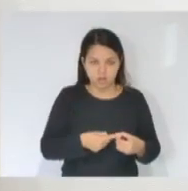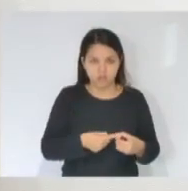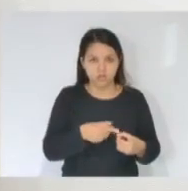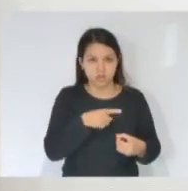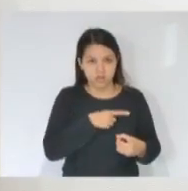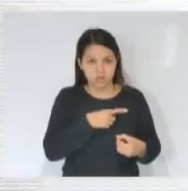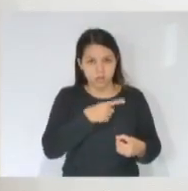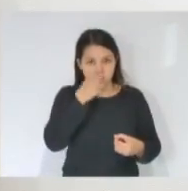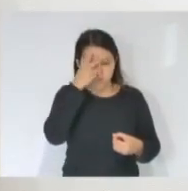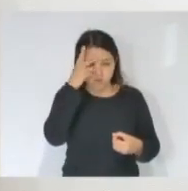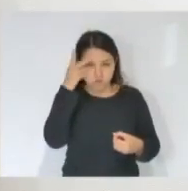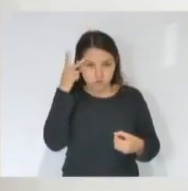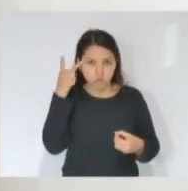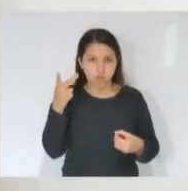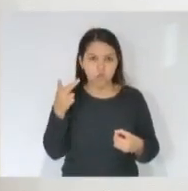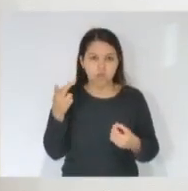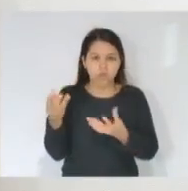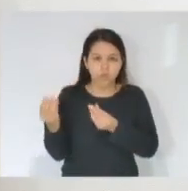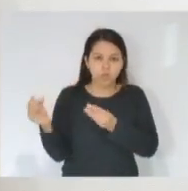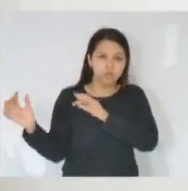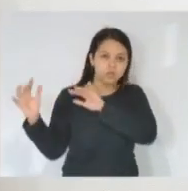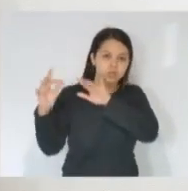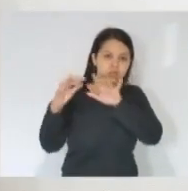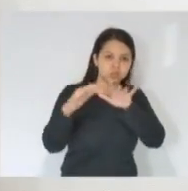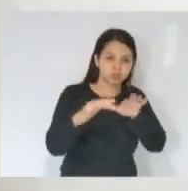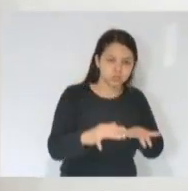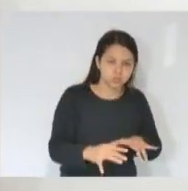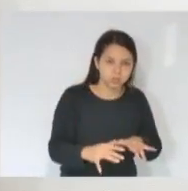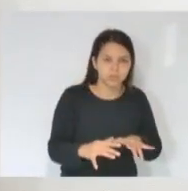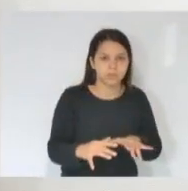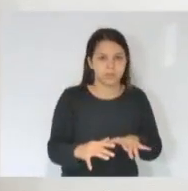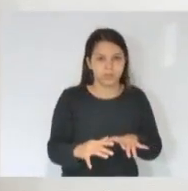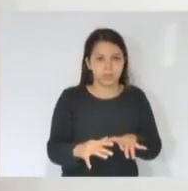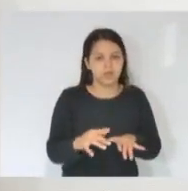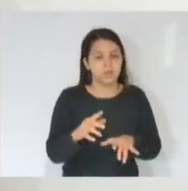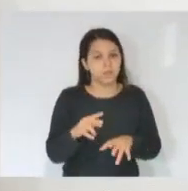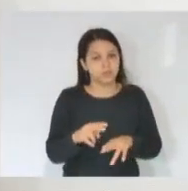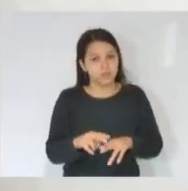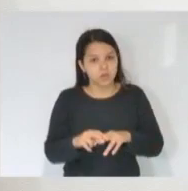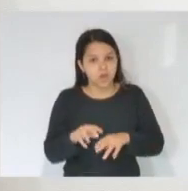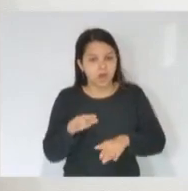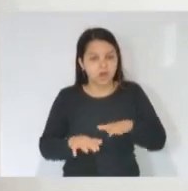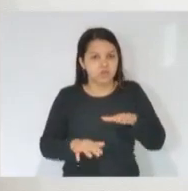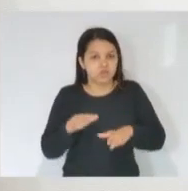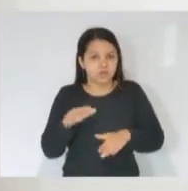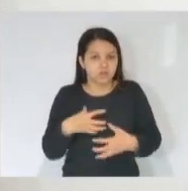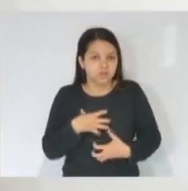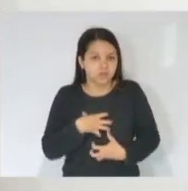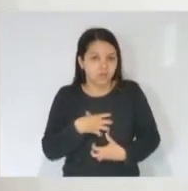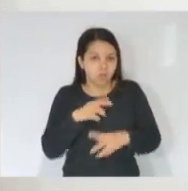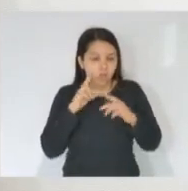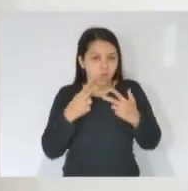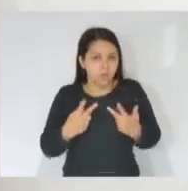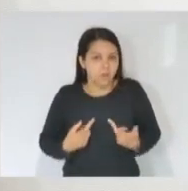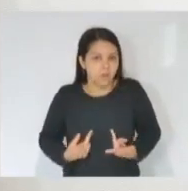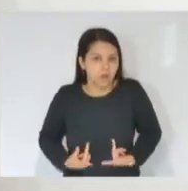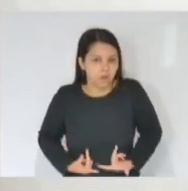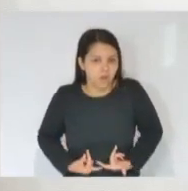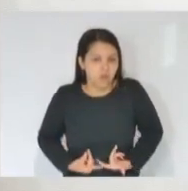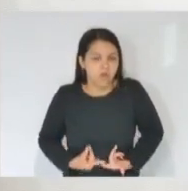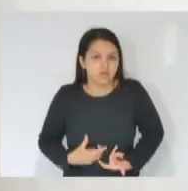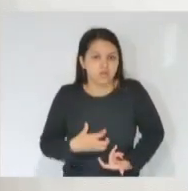recebe pessoas de fora. Portanto, muitas vezes a convivência humana, a aderência humana, que é ligada à existência e, por consequência, à